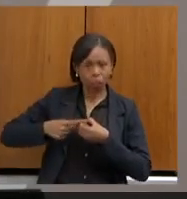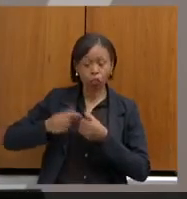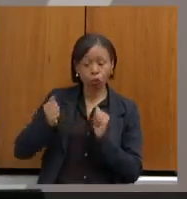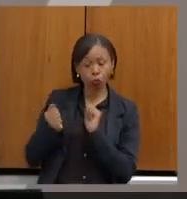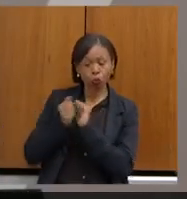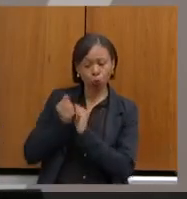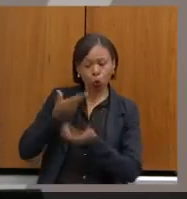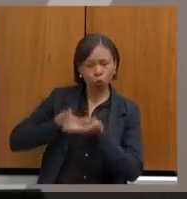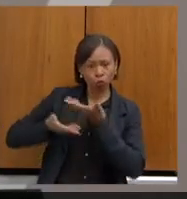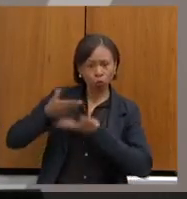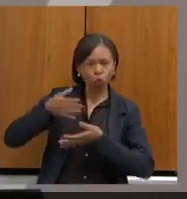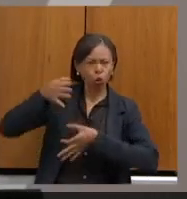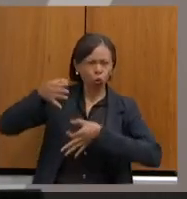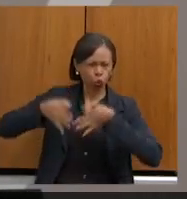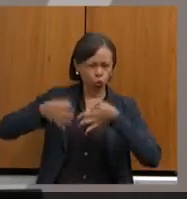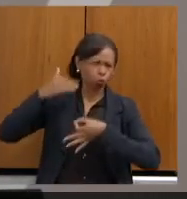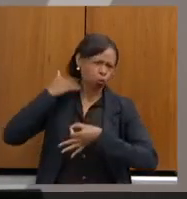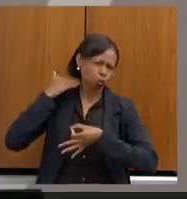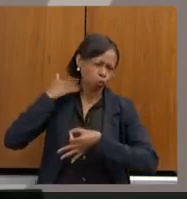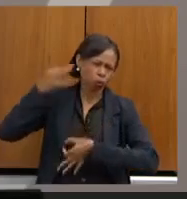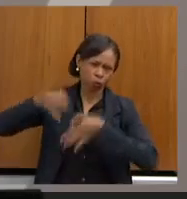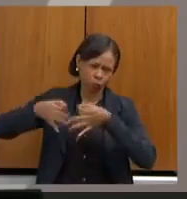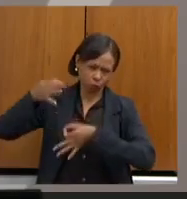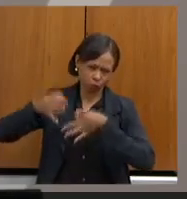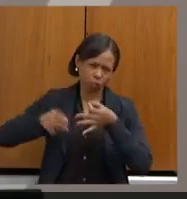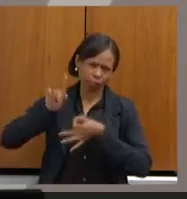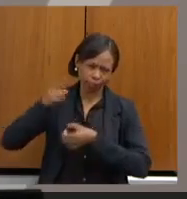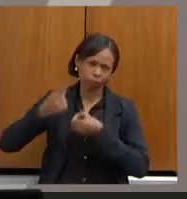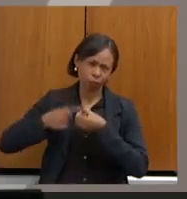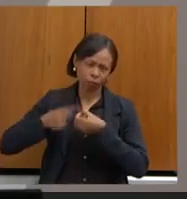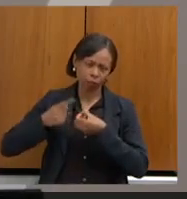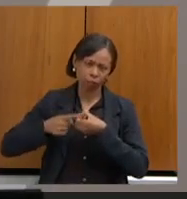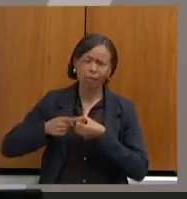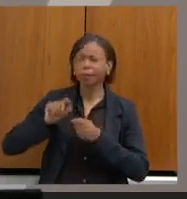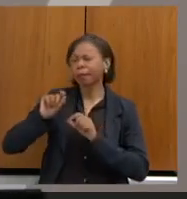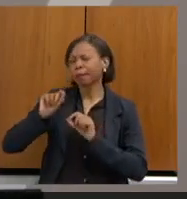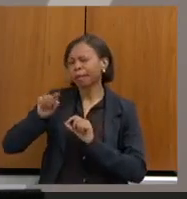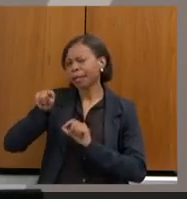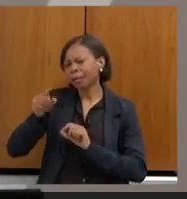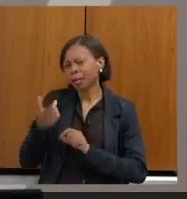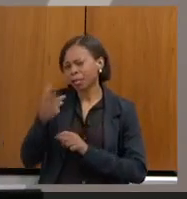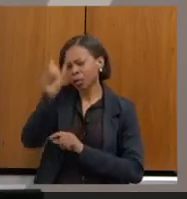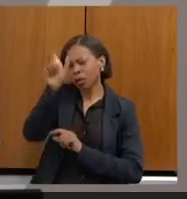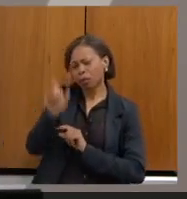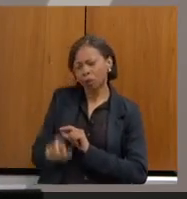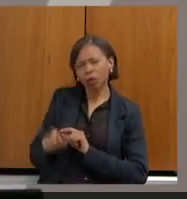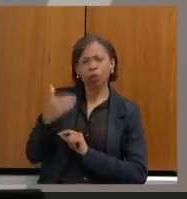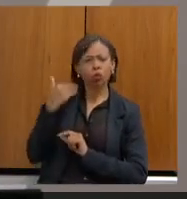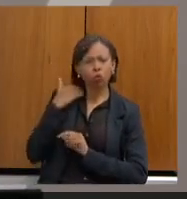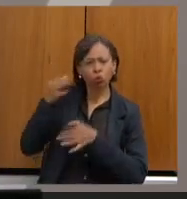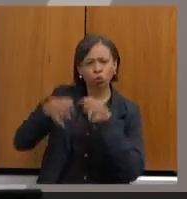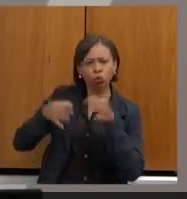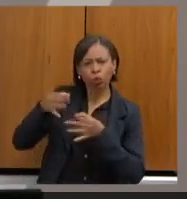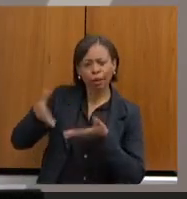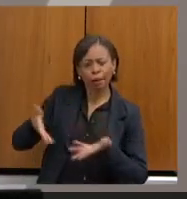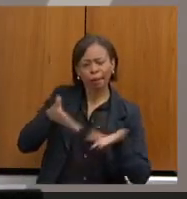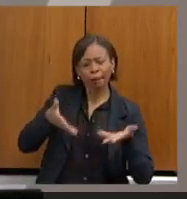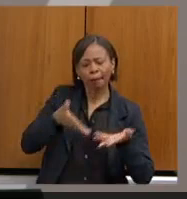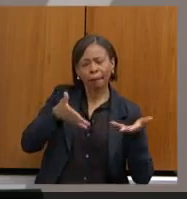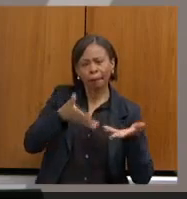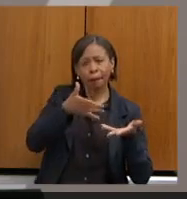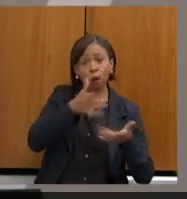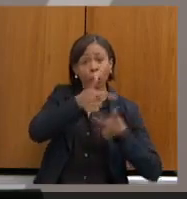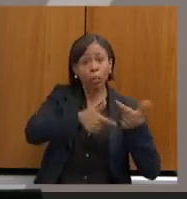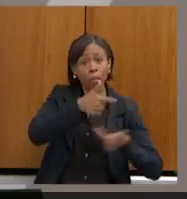e vai dar por ser pequena mas comarca juiz que em casa o trabalho do preso o